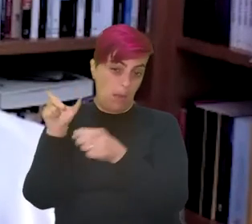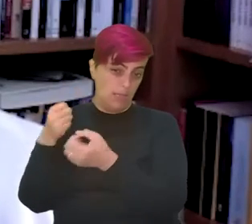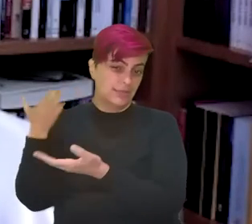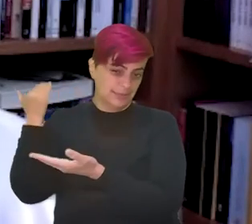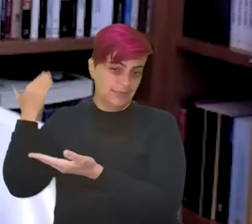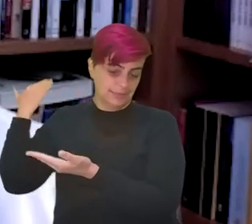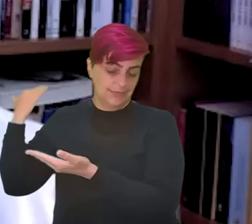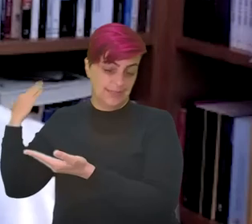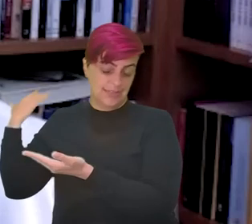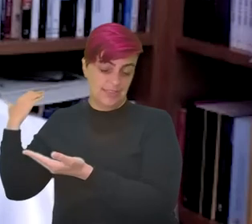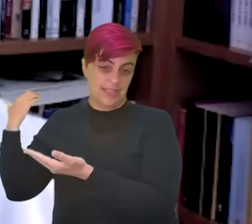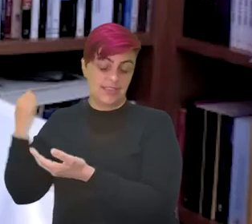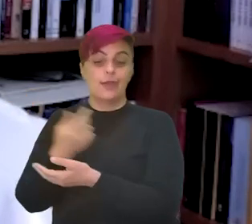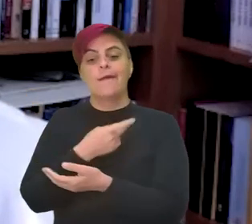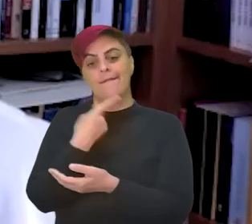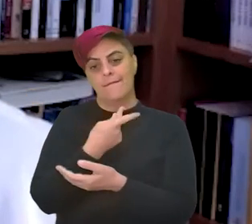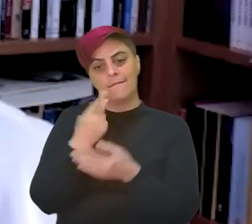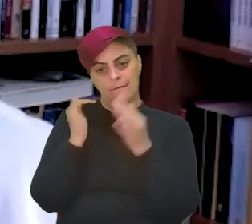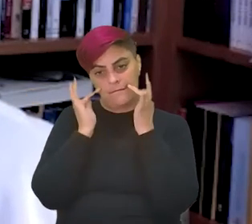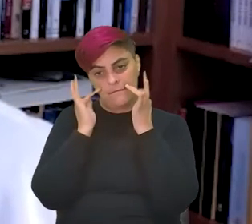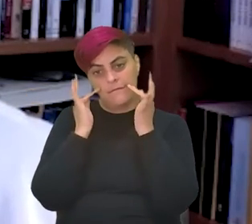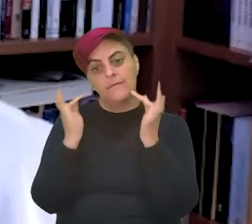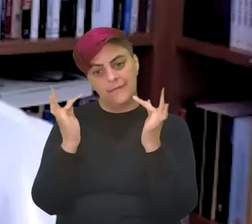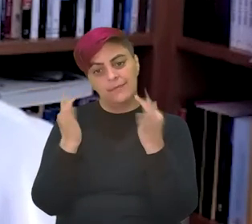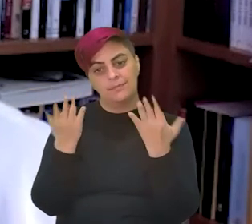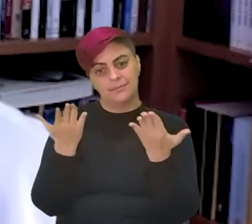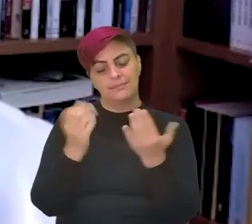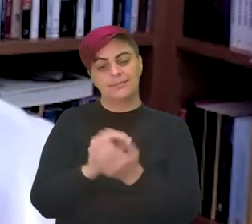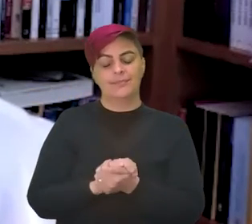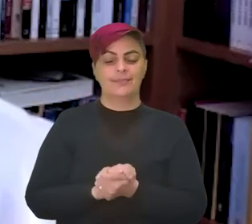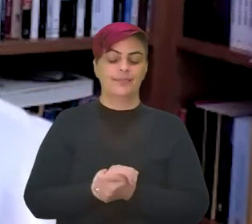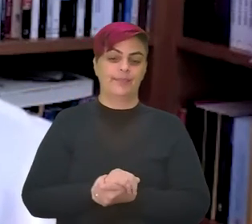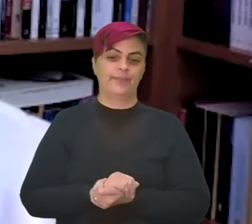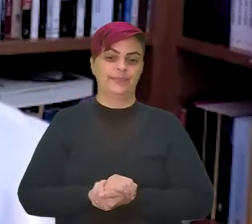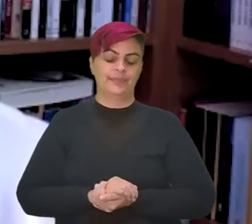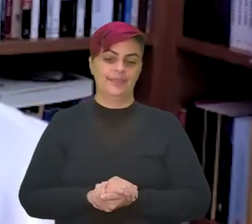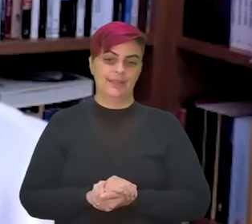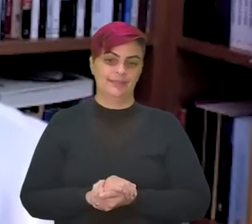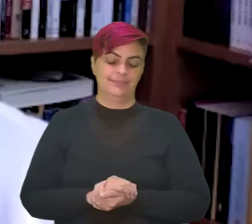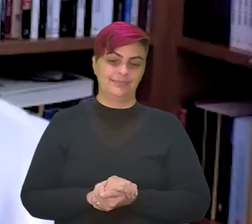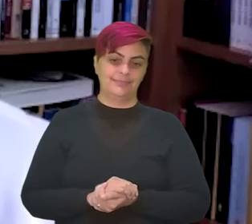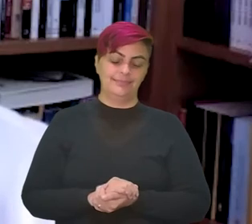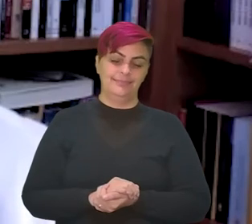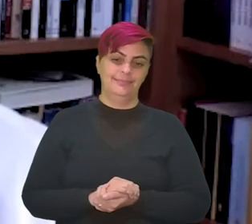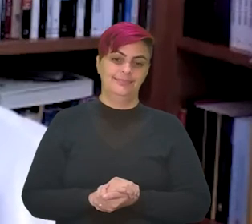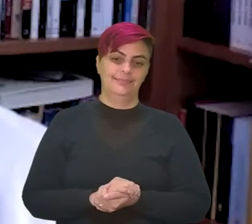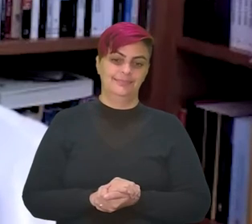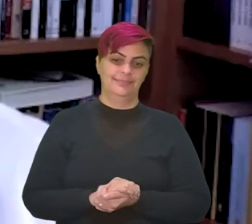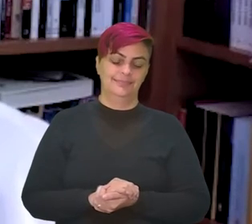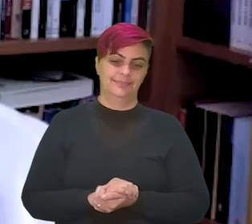as pessoas, enfim, quem teve o prazer e a